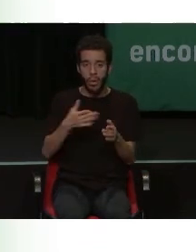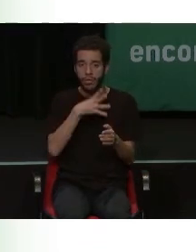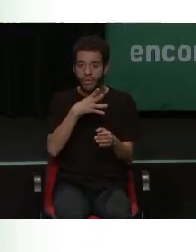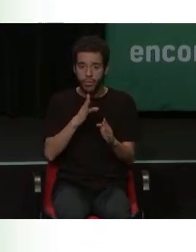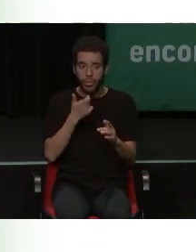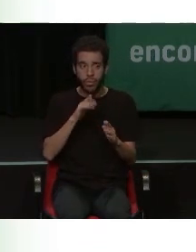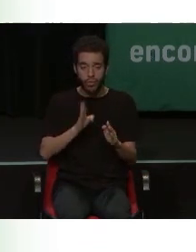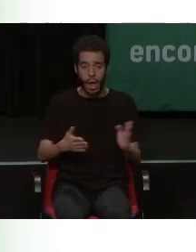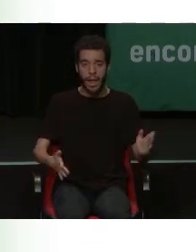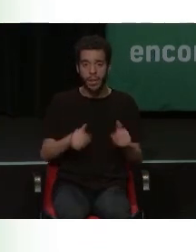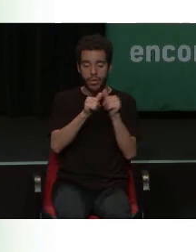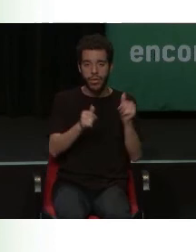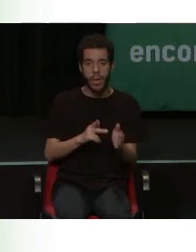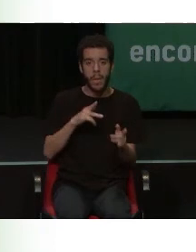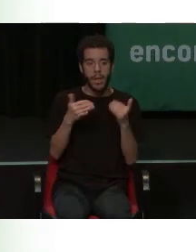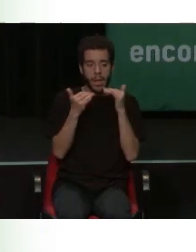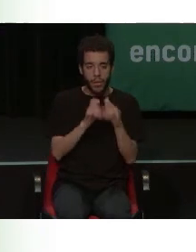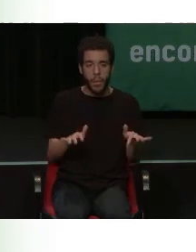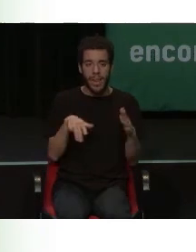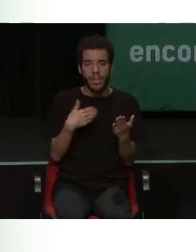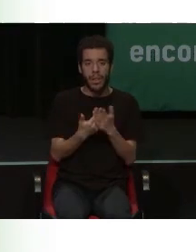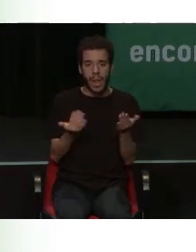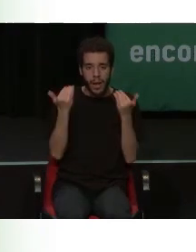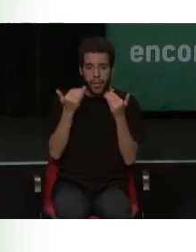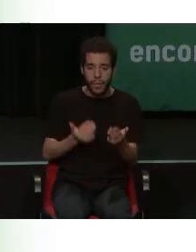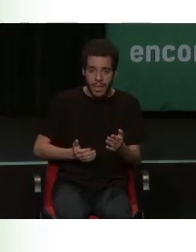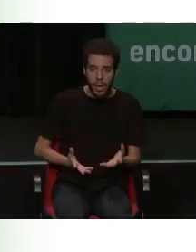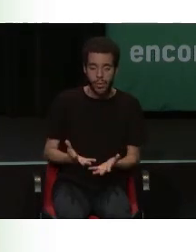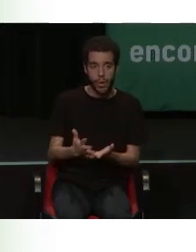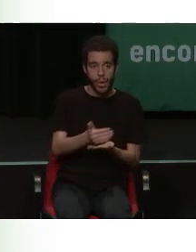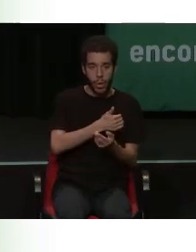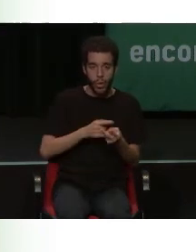os sistemas informáticos para a elaboração, aquisição e transmissão de dados.